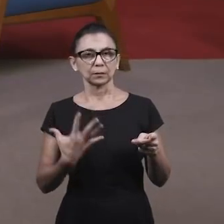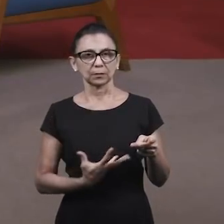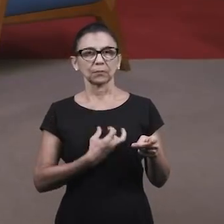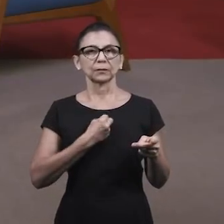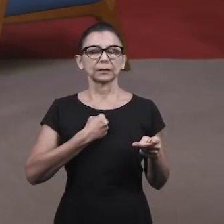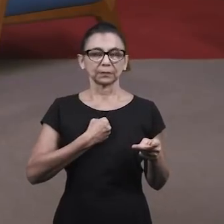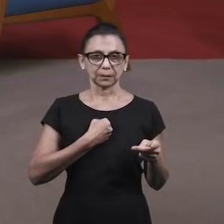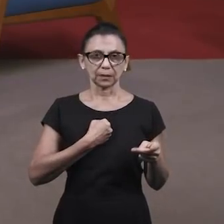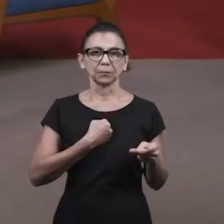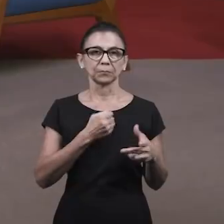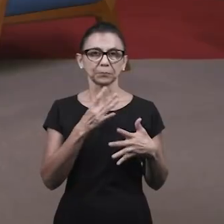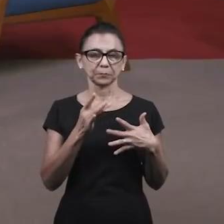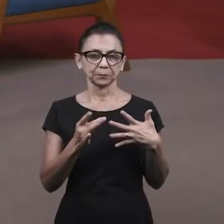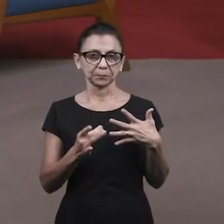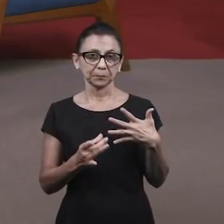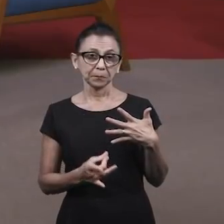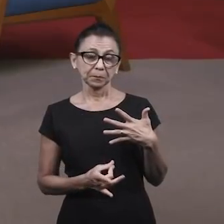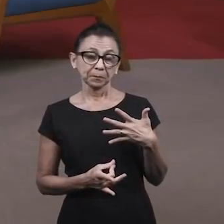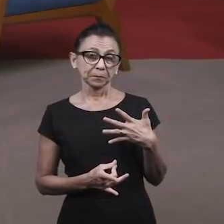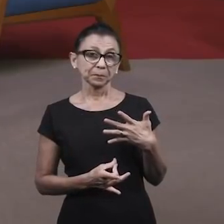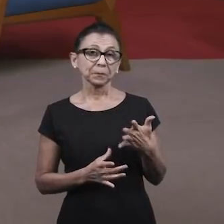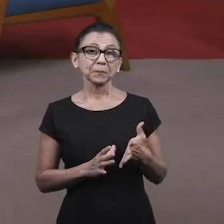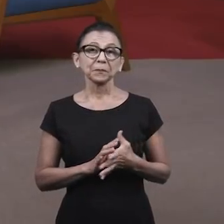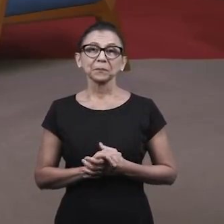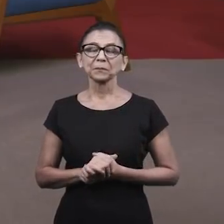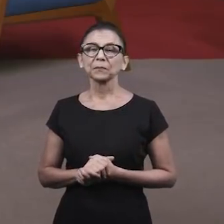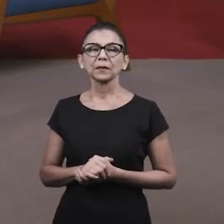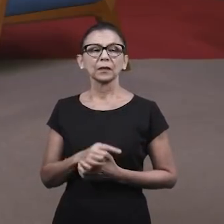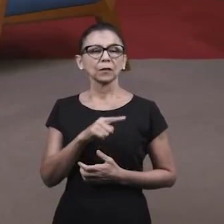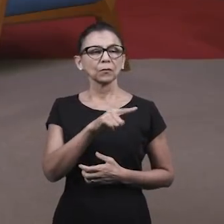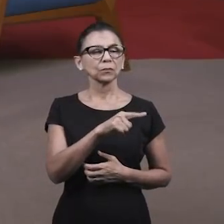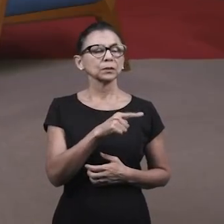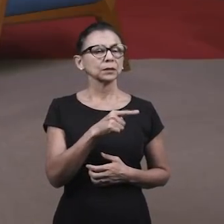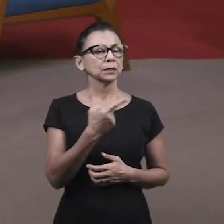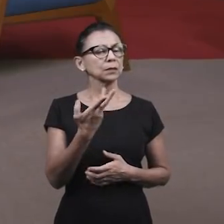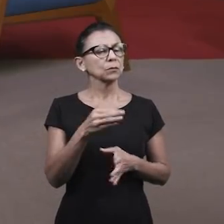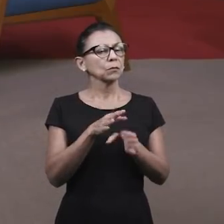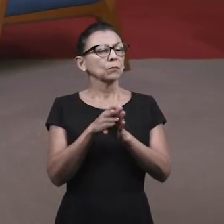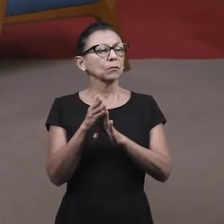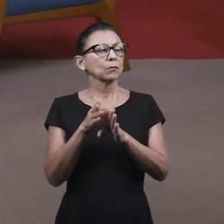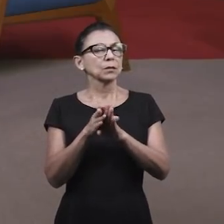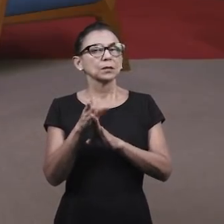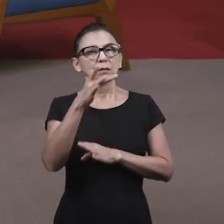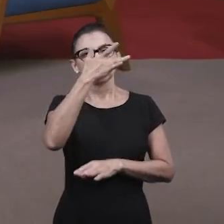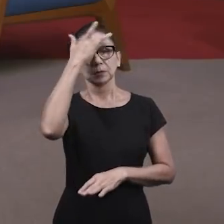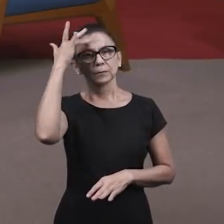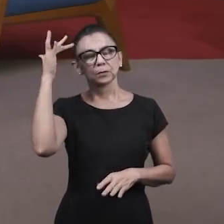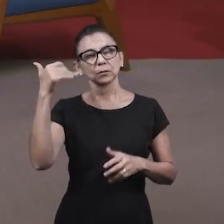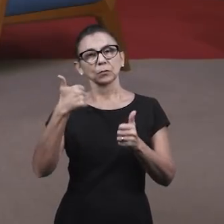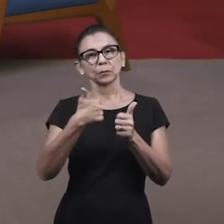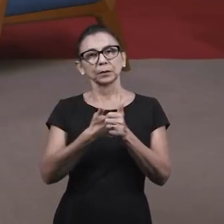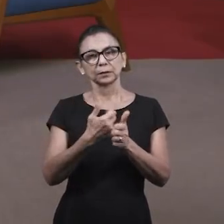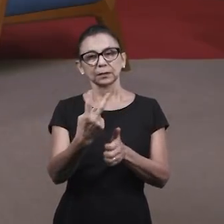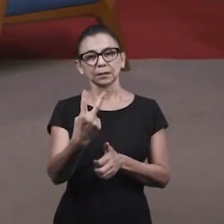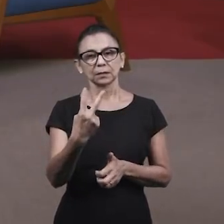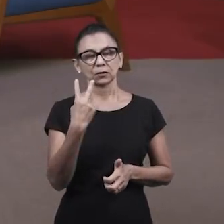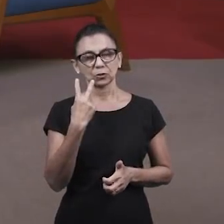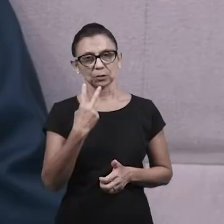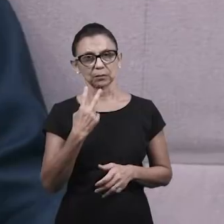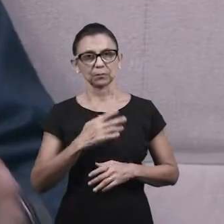declinou o dia. O dia para muitos declinou. A noite chegou. É, Ter Jesus em casa é melhor.